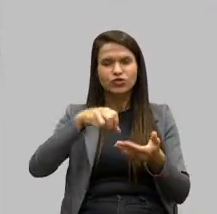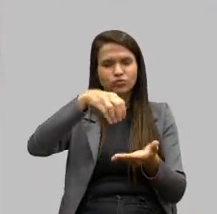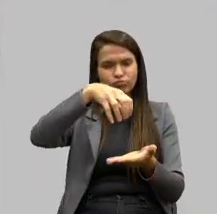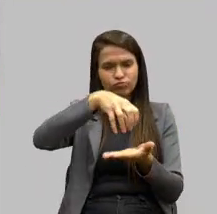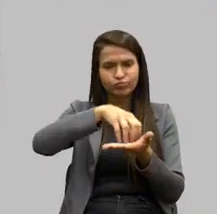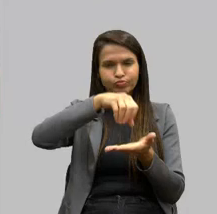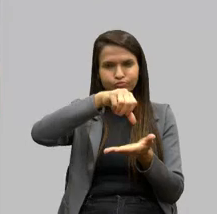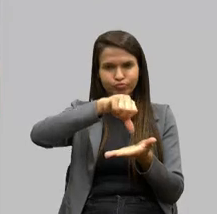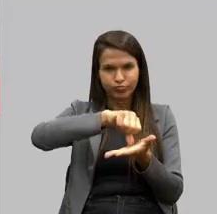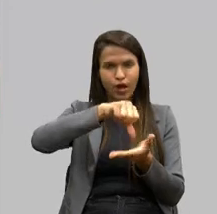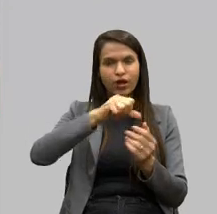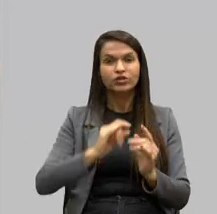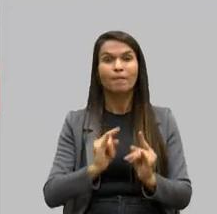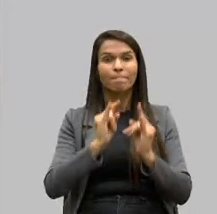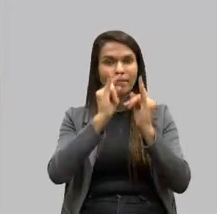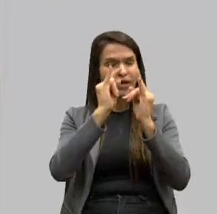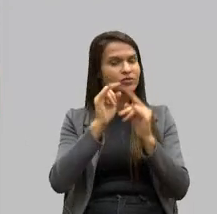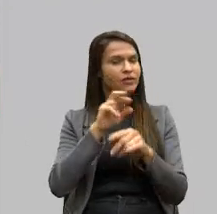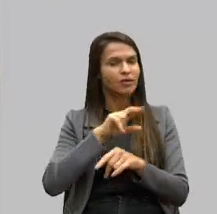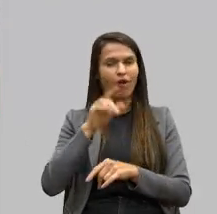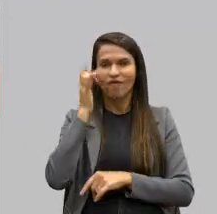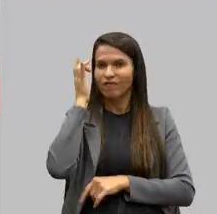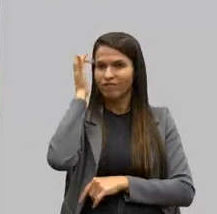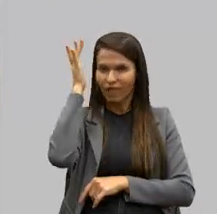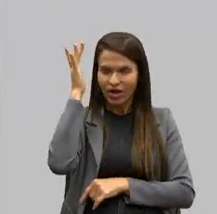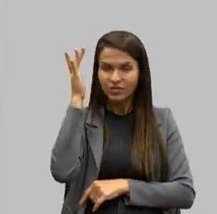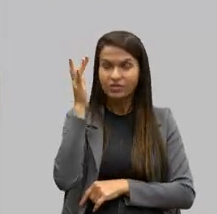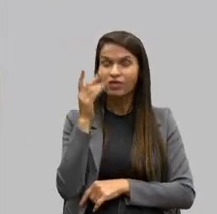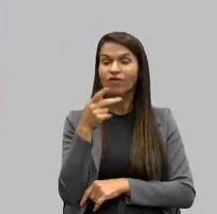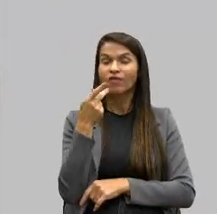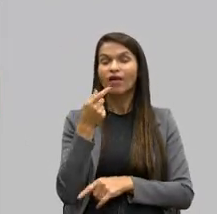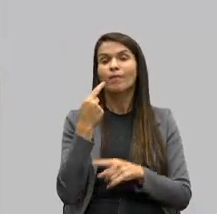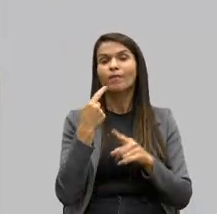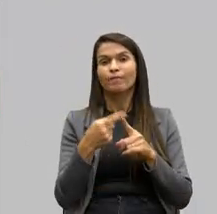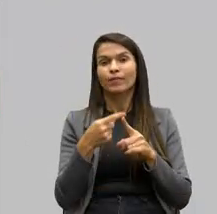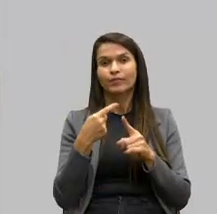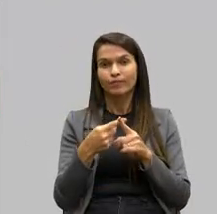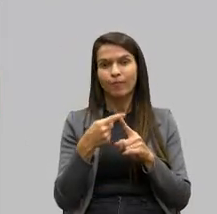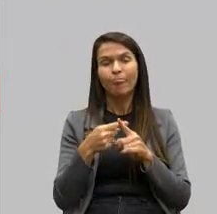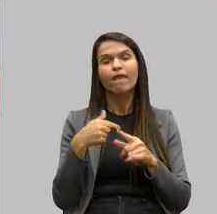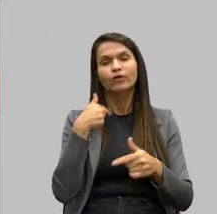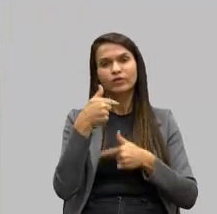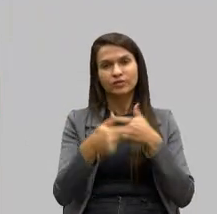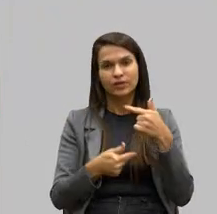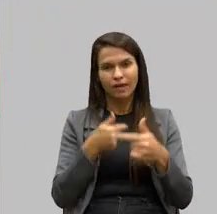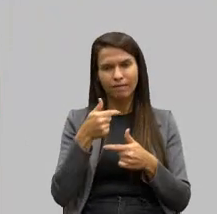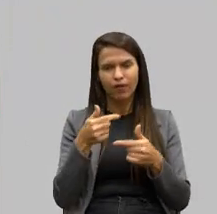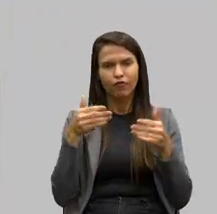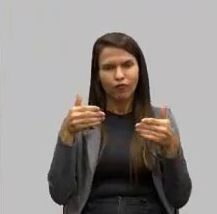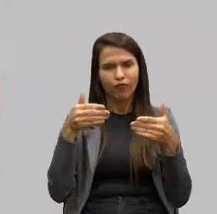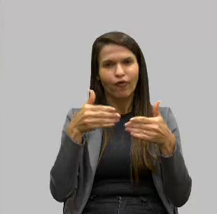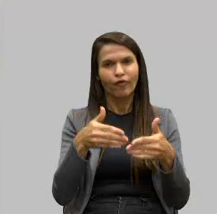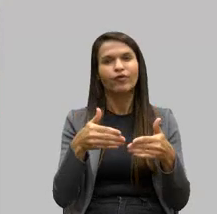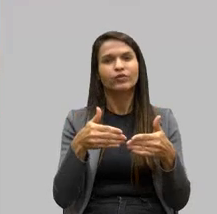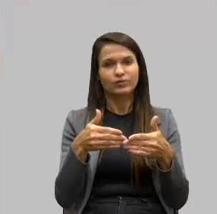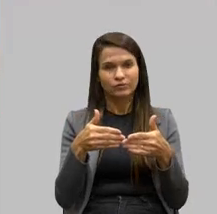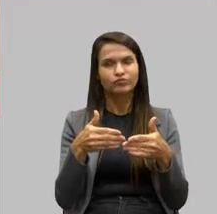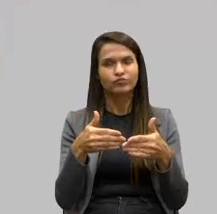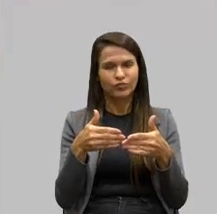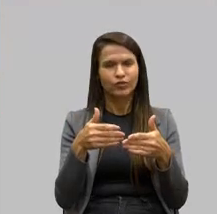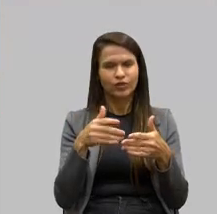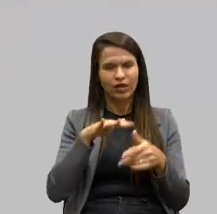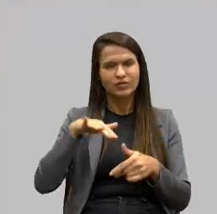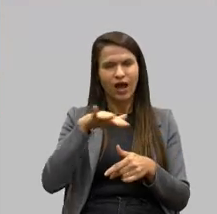prédio. Não é fácil isso, não, Igor. Eu vou te dizer, porque eu trabalho especificamente com Xacriabá tem quase 30